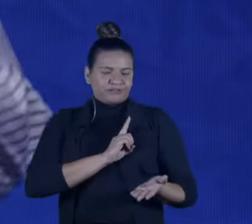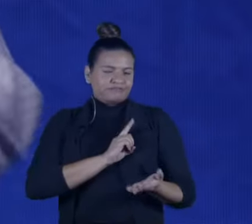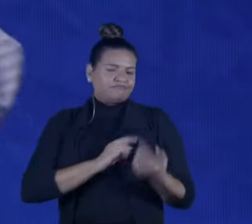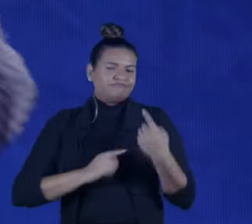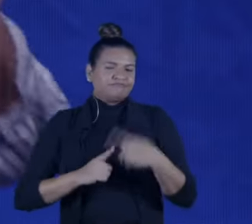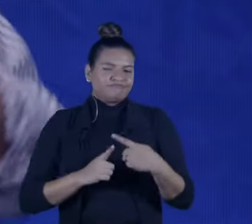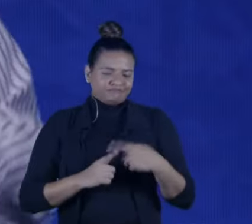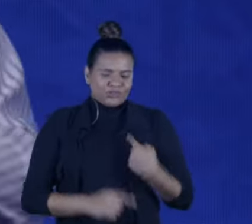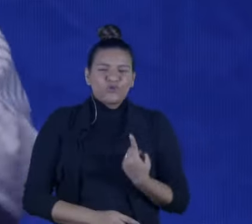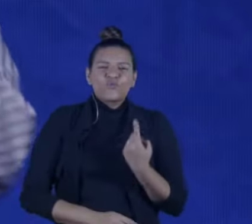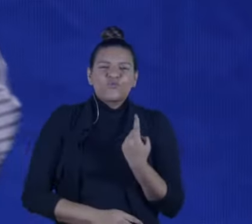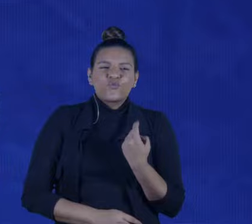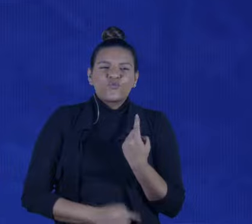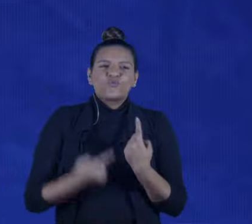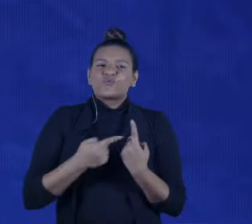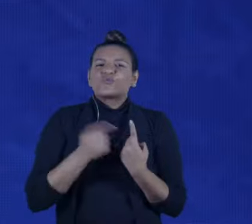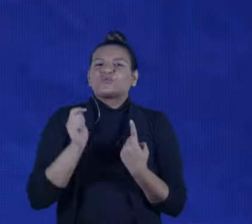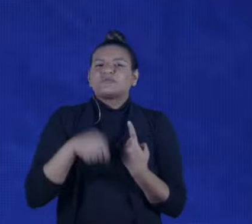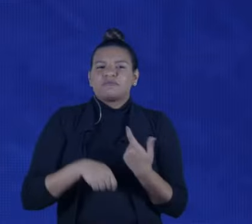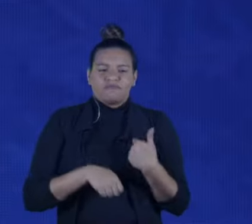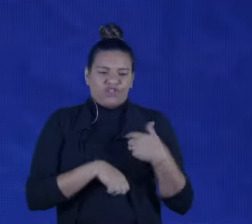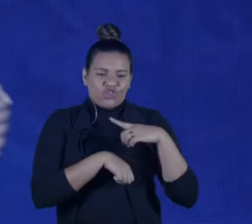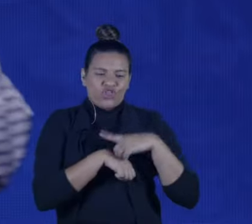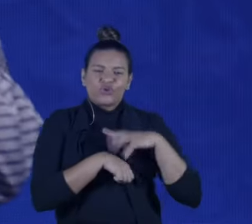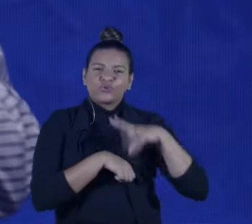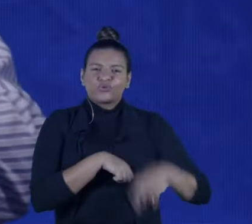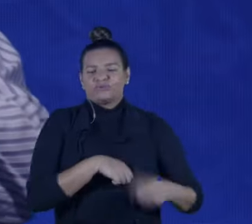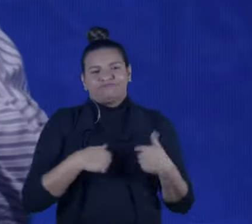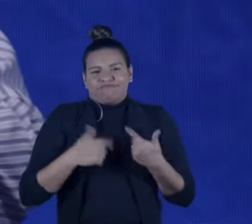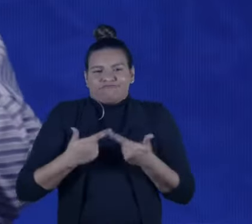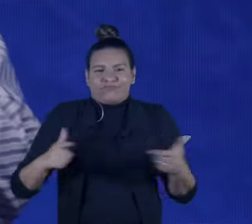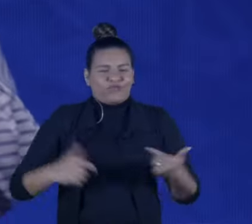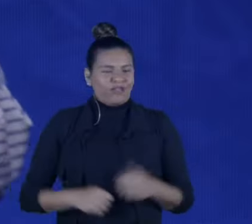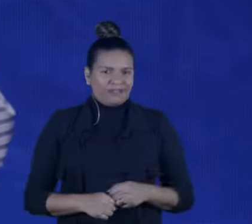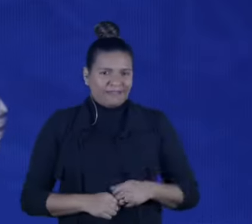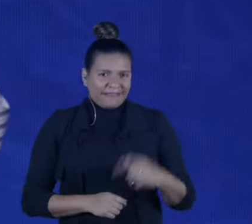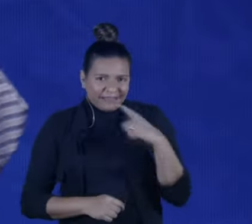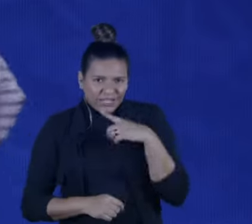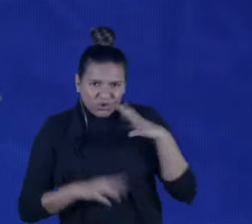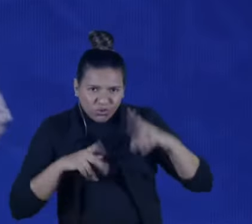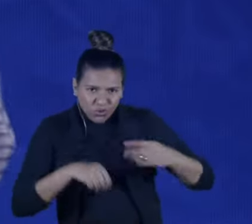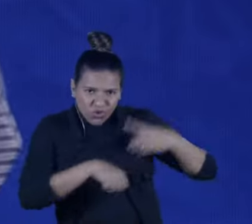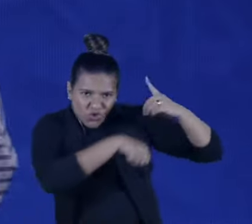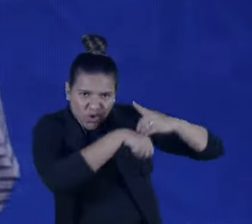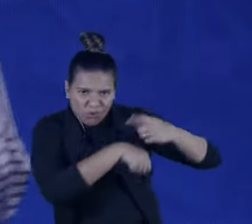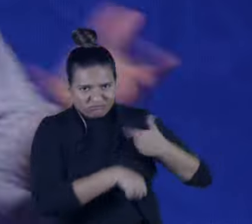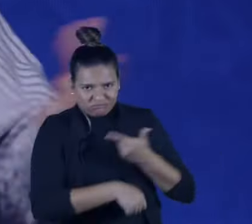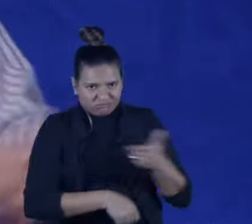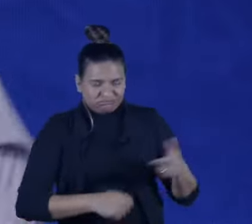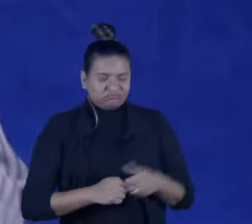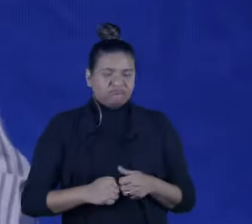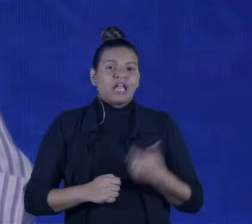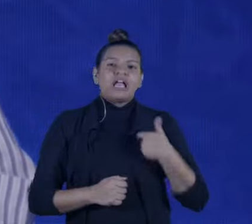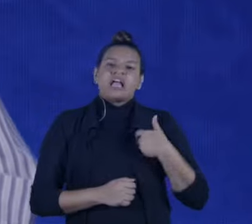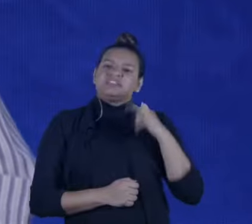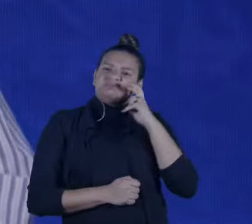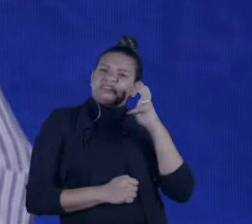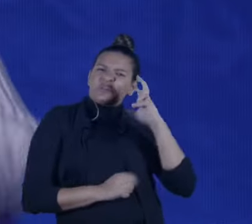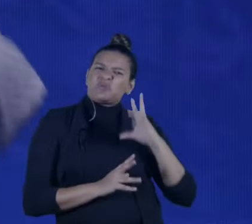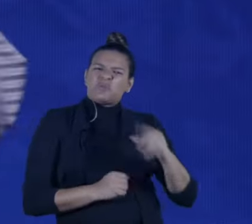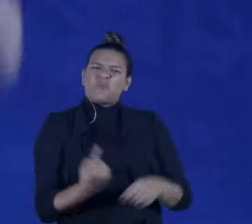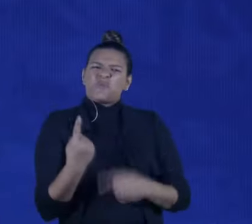uma pessoa sozinha não tem todos os dons. Uma pessoa sozinha não tem toda a sabedoria, ela precisa do corpo de